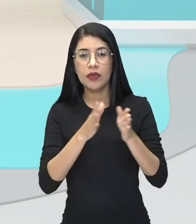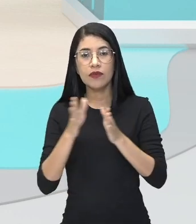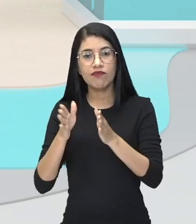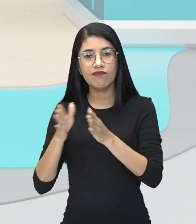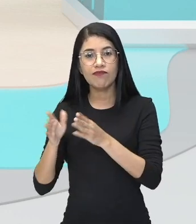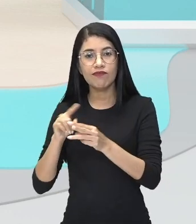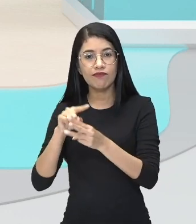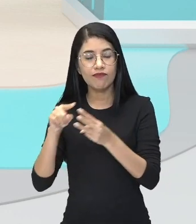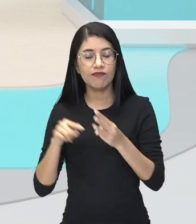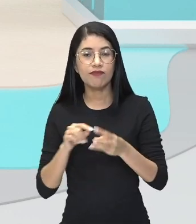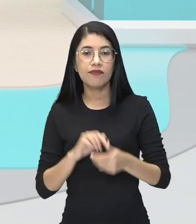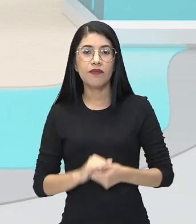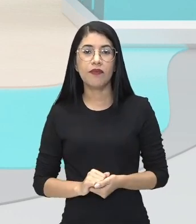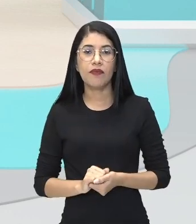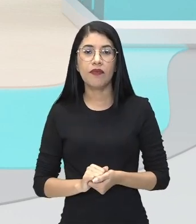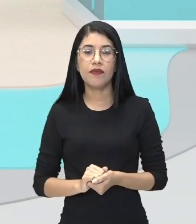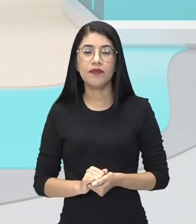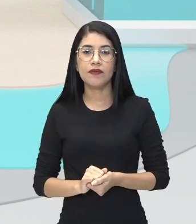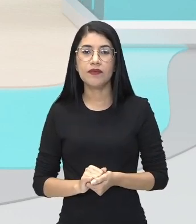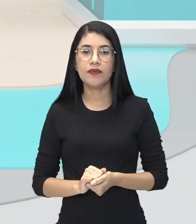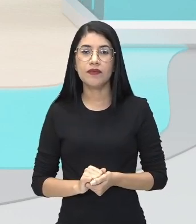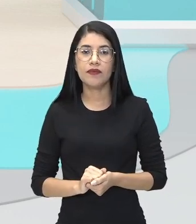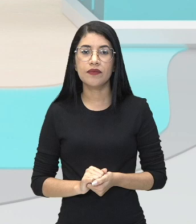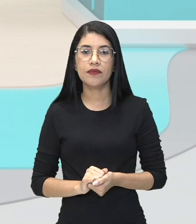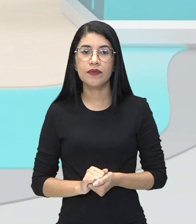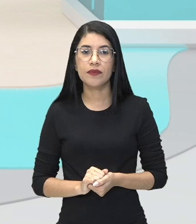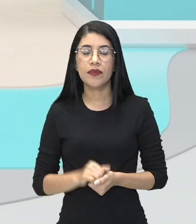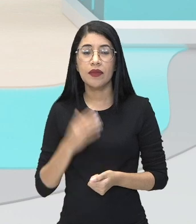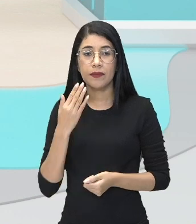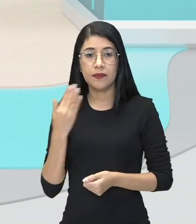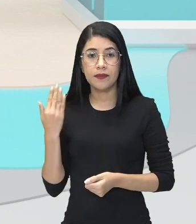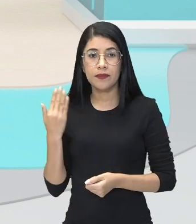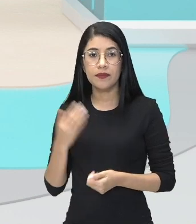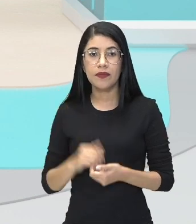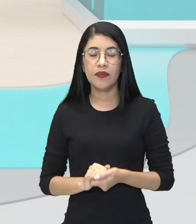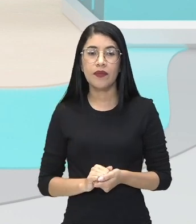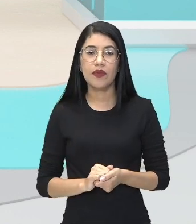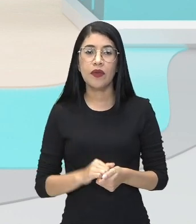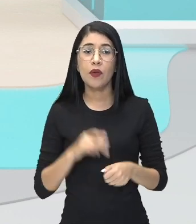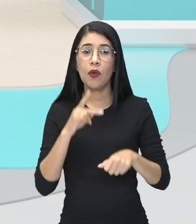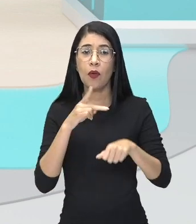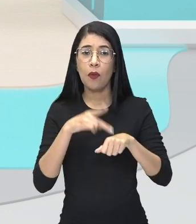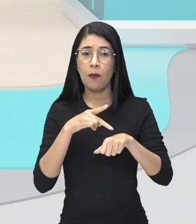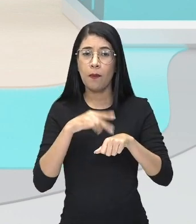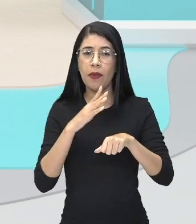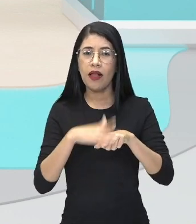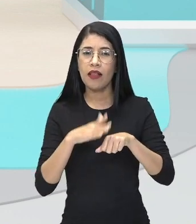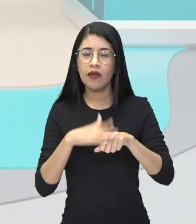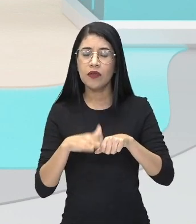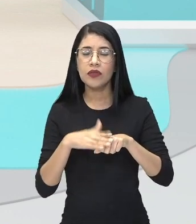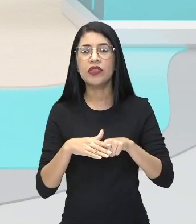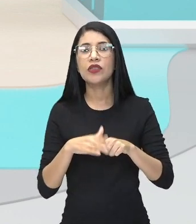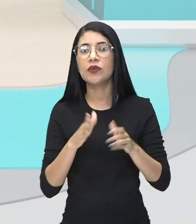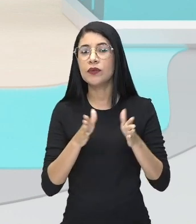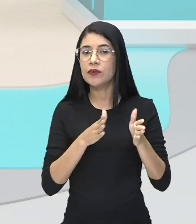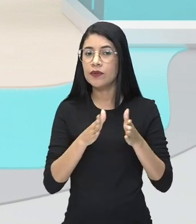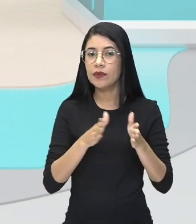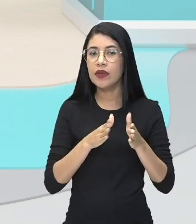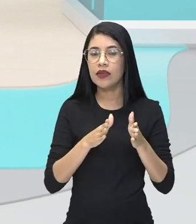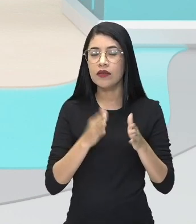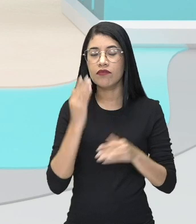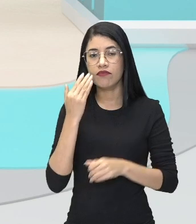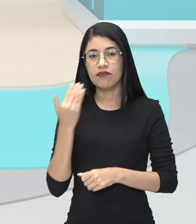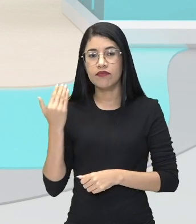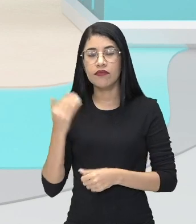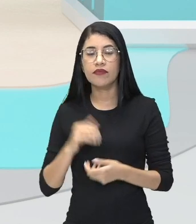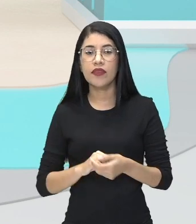lá? Então, nós temos aqui o período paleolítico, certo? Que está aqui na tela para